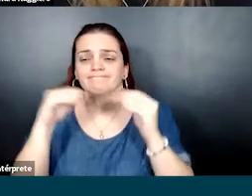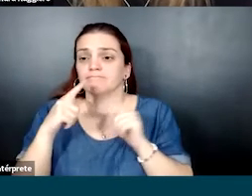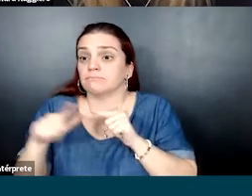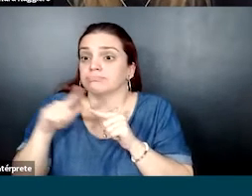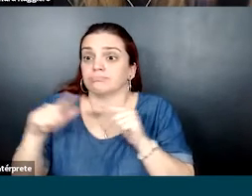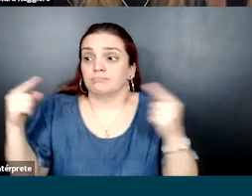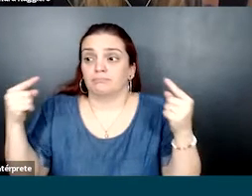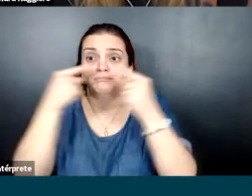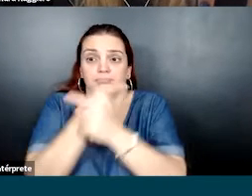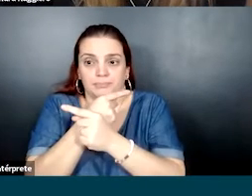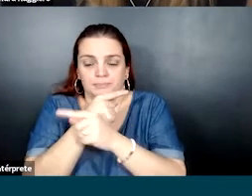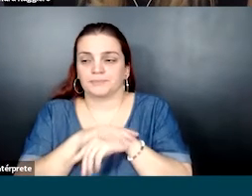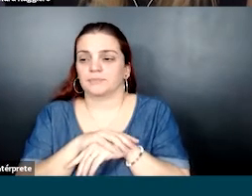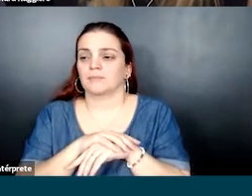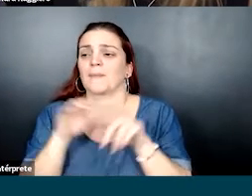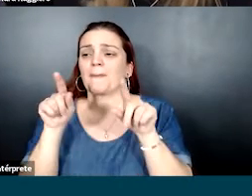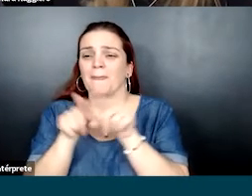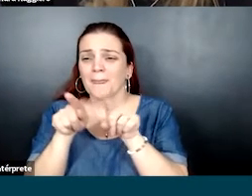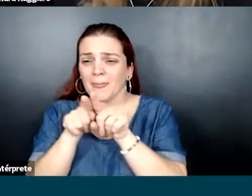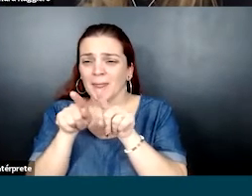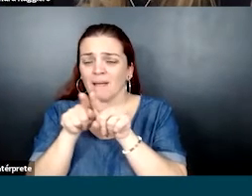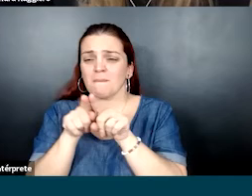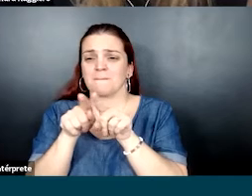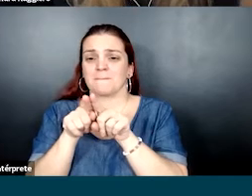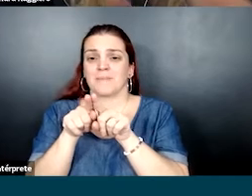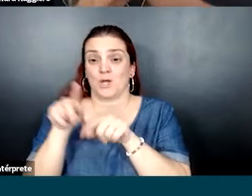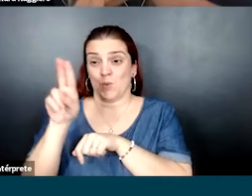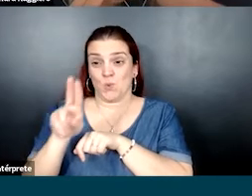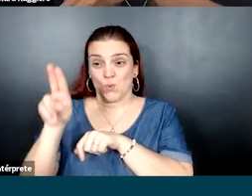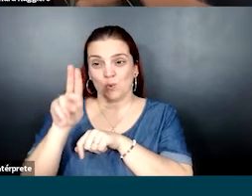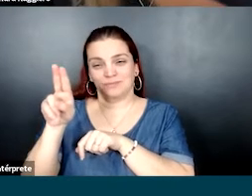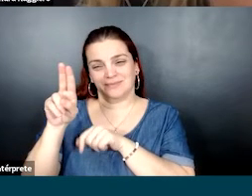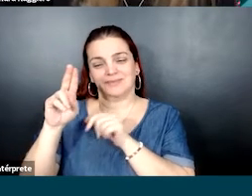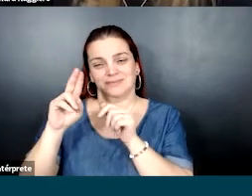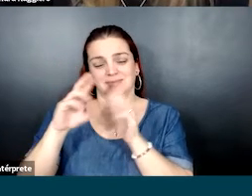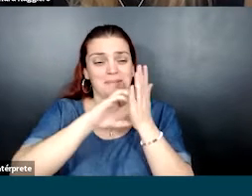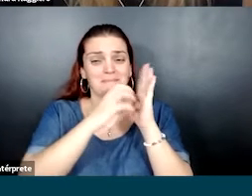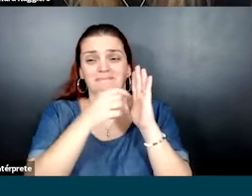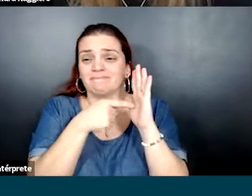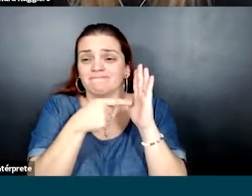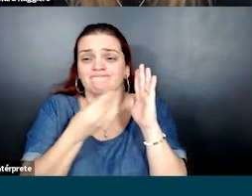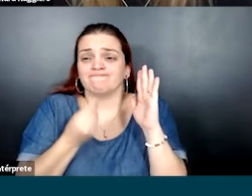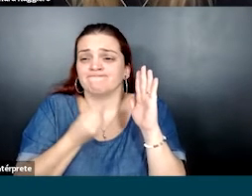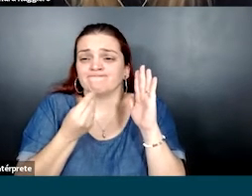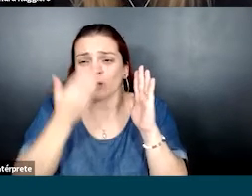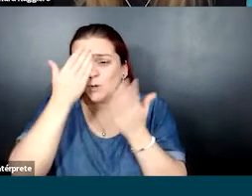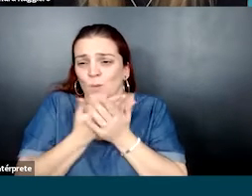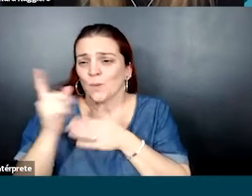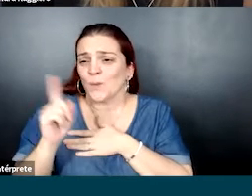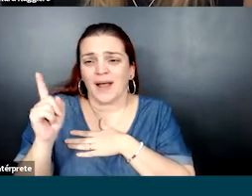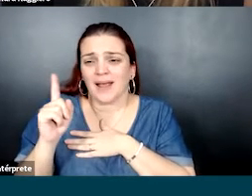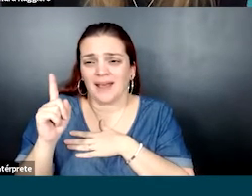de dados internos. E também, quando a utilizavam, por ser uma base de baixa